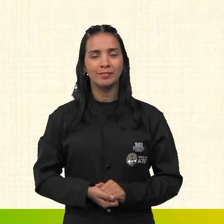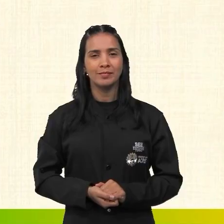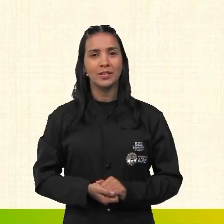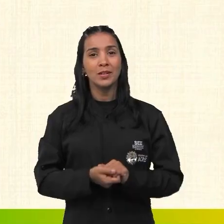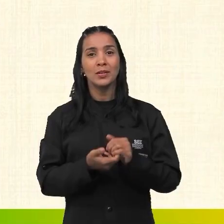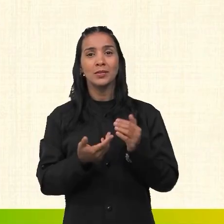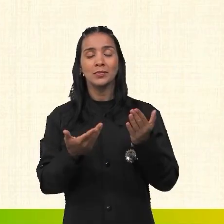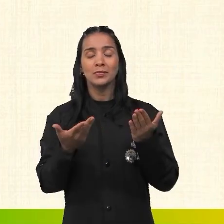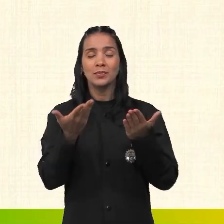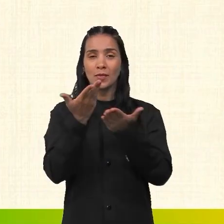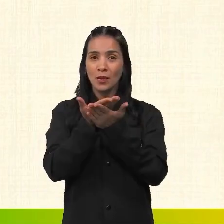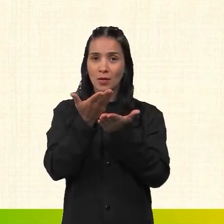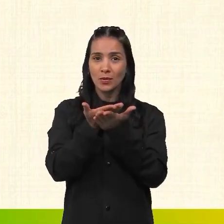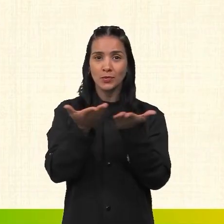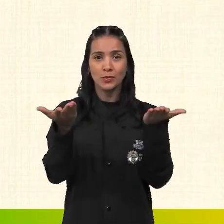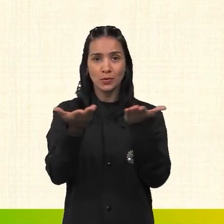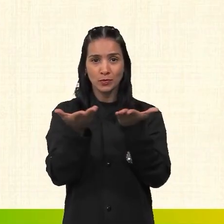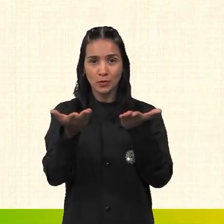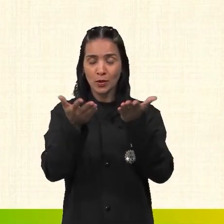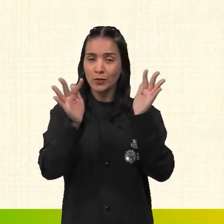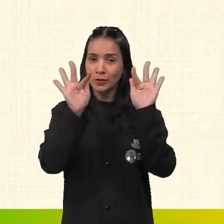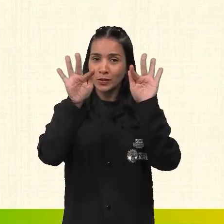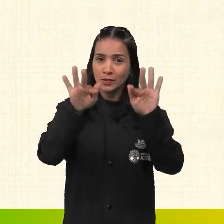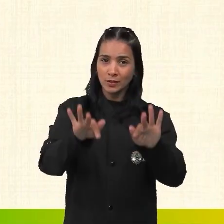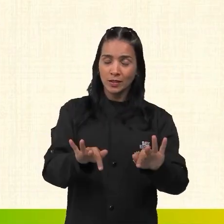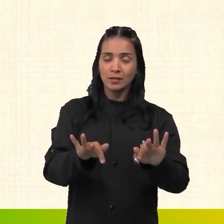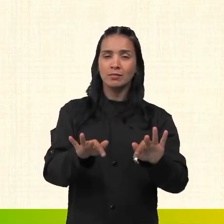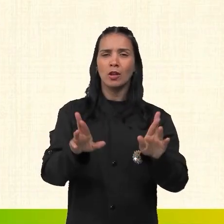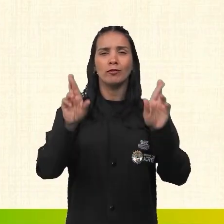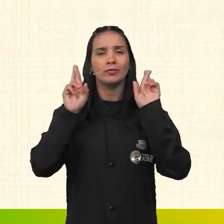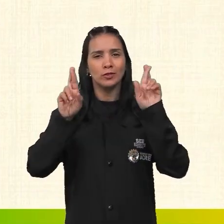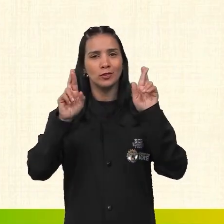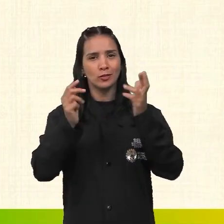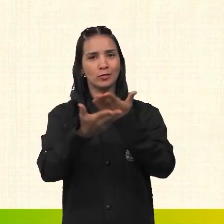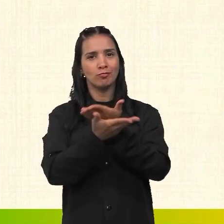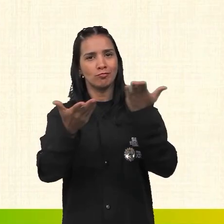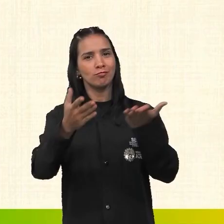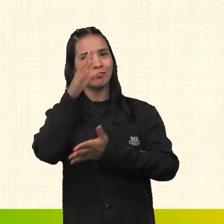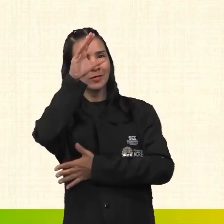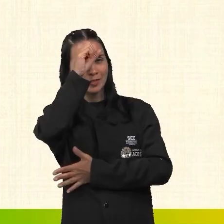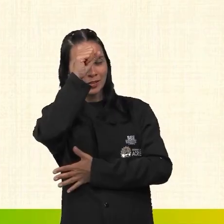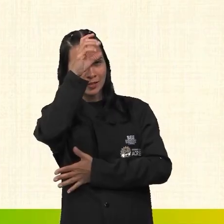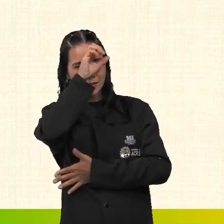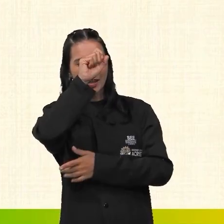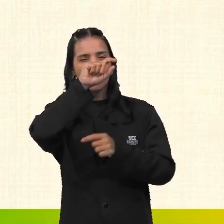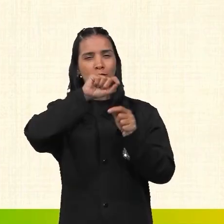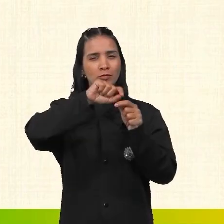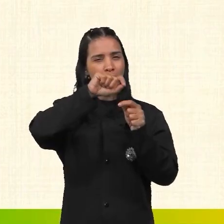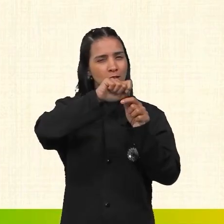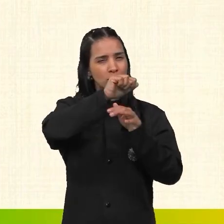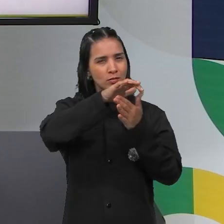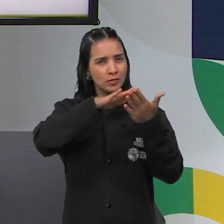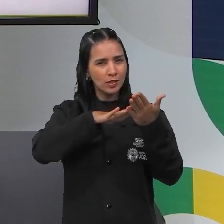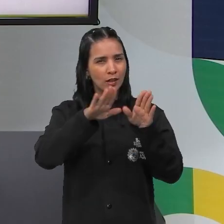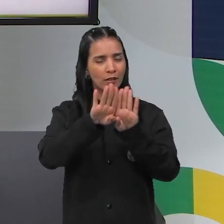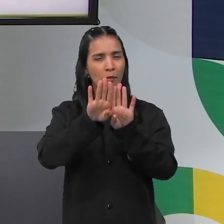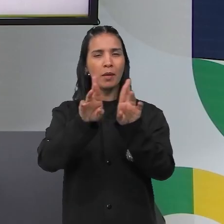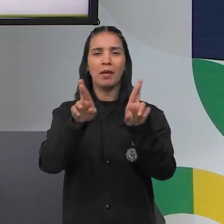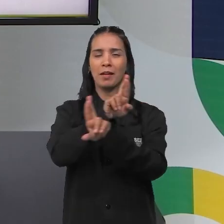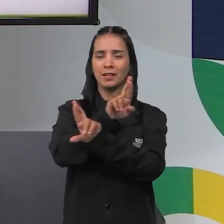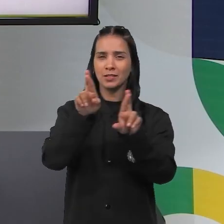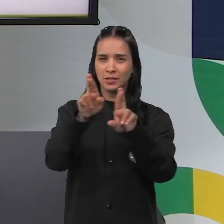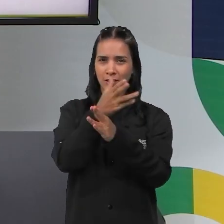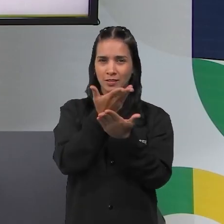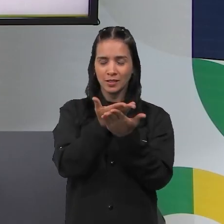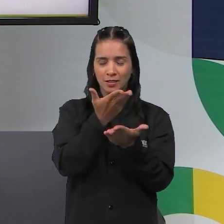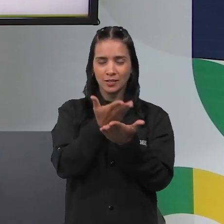E essa foi a nossa aula de hoje. Eu espero que vocês tenham compreendido os exercícios a respeito de W8 Questions